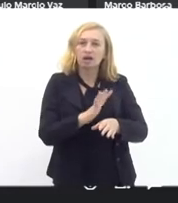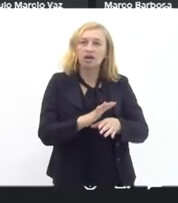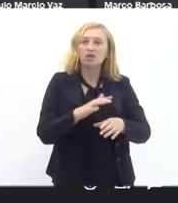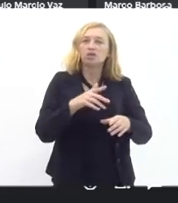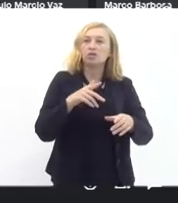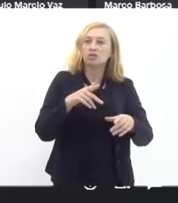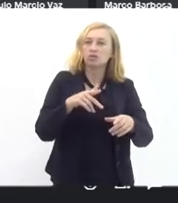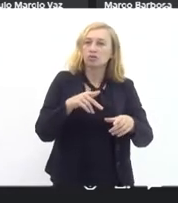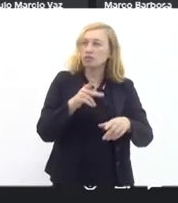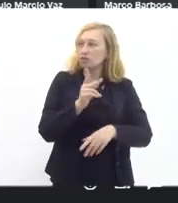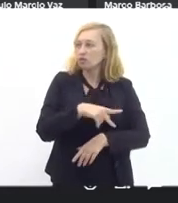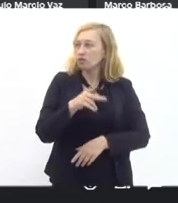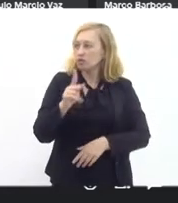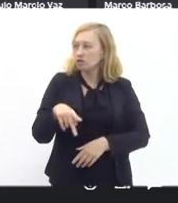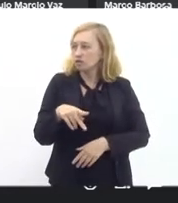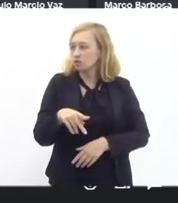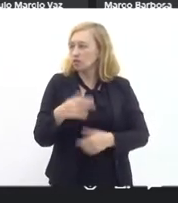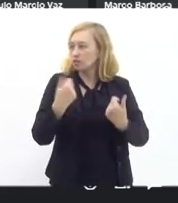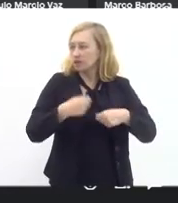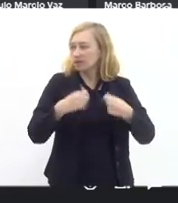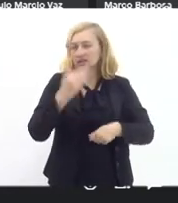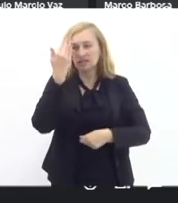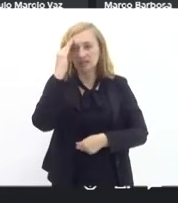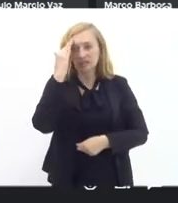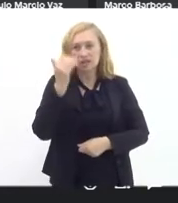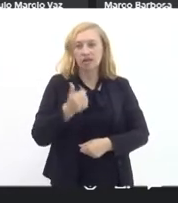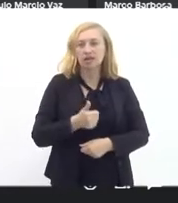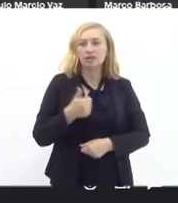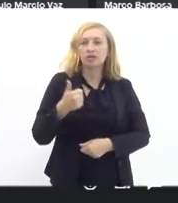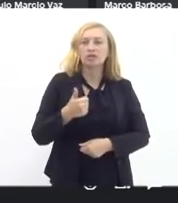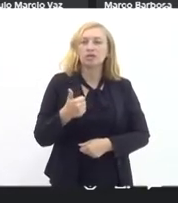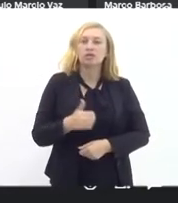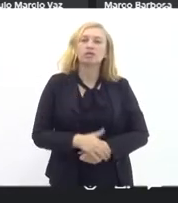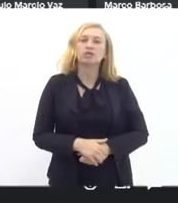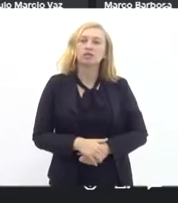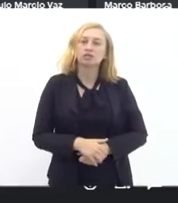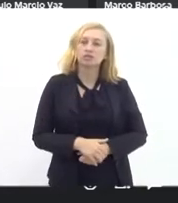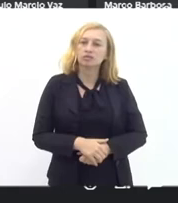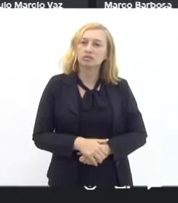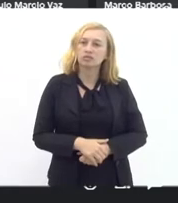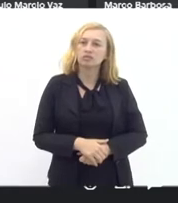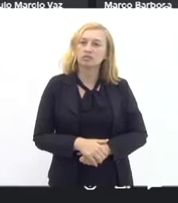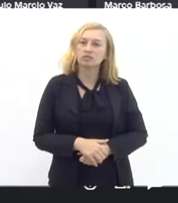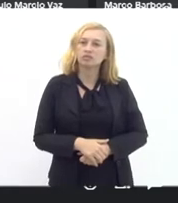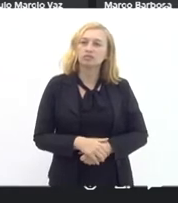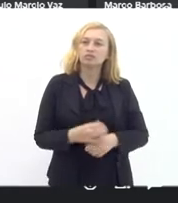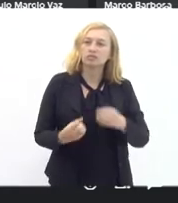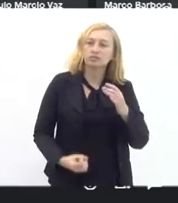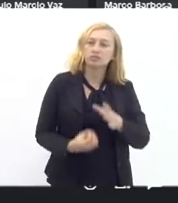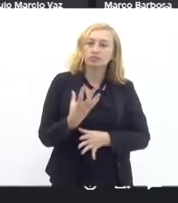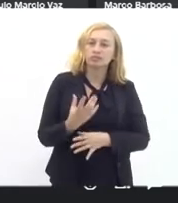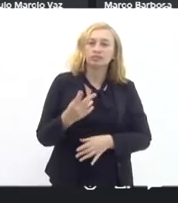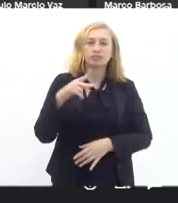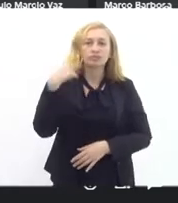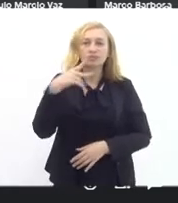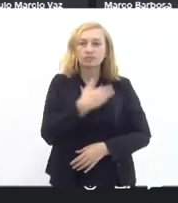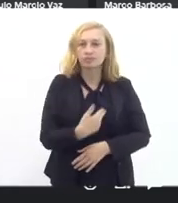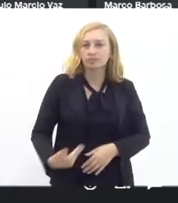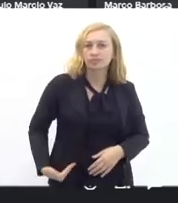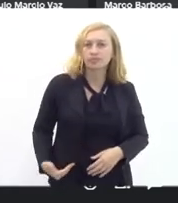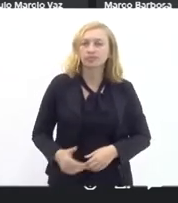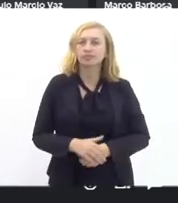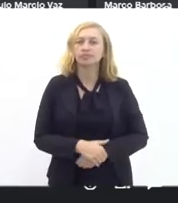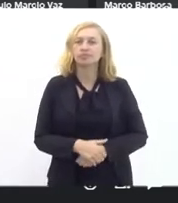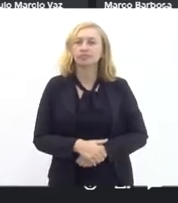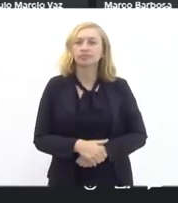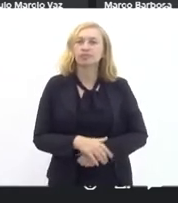precisa ser melhor divulgado. A gente precisa entender em que pé que está sendo realizada essa política pública para que o